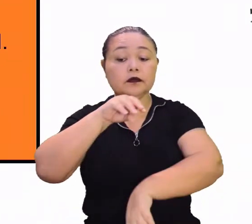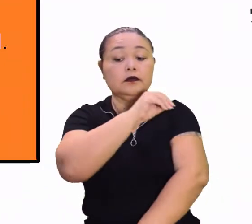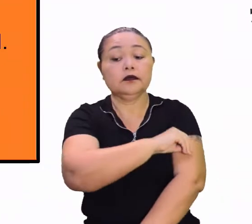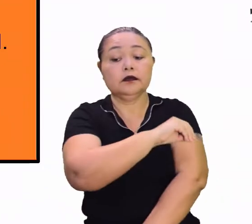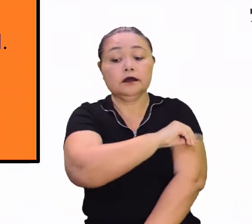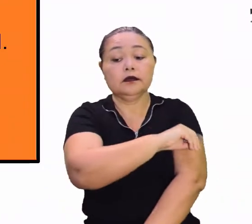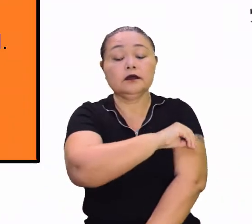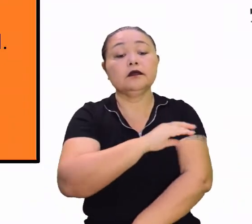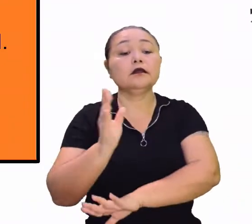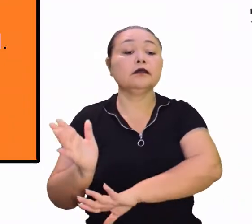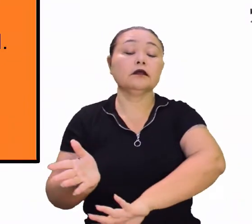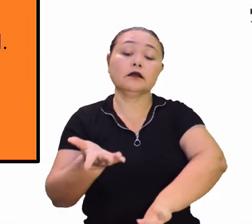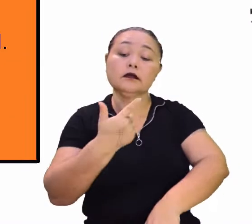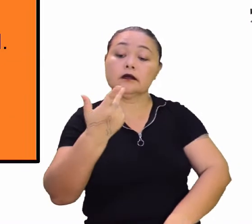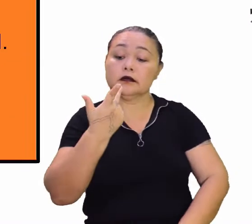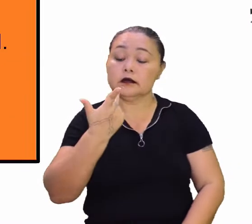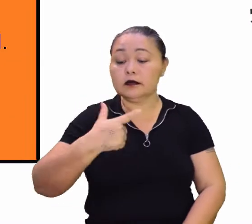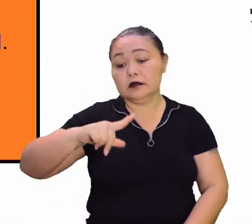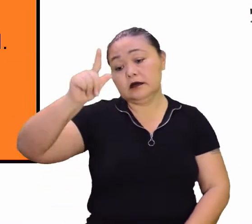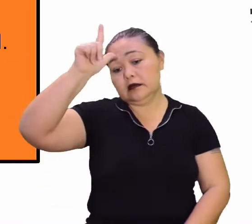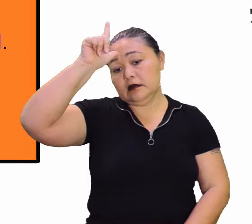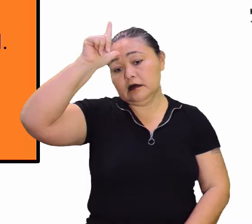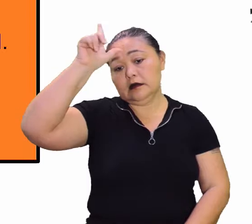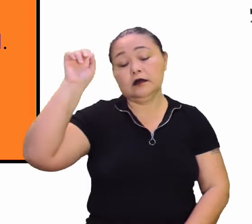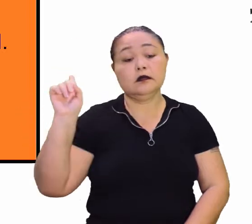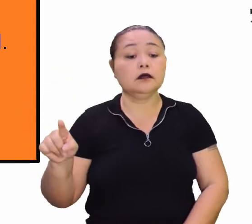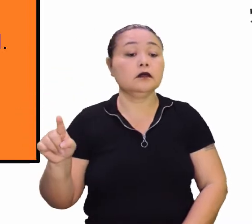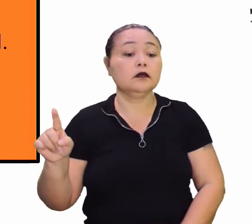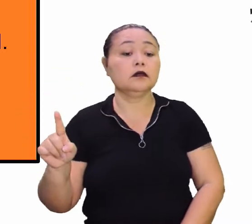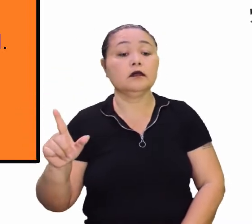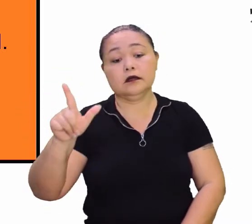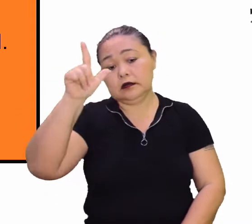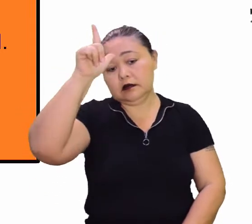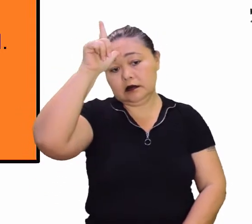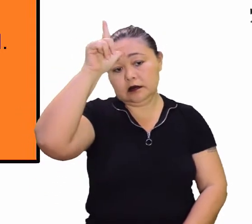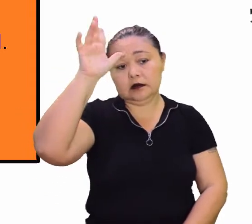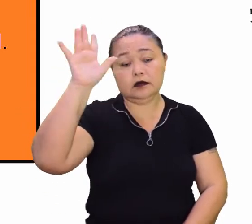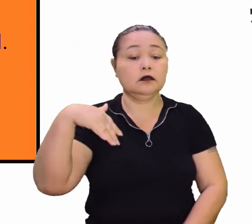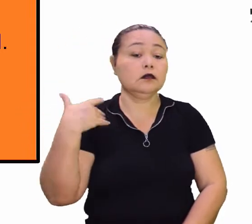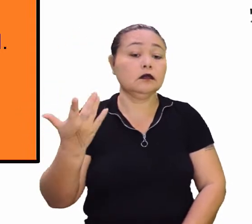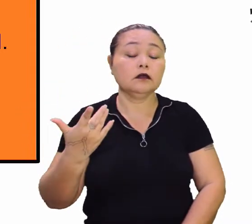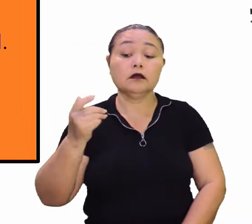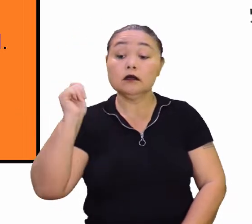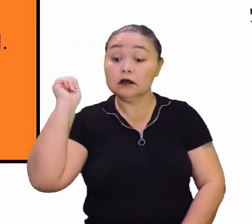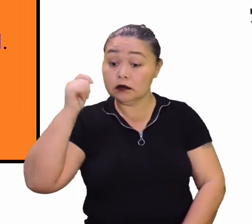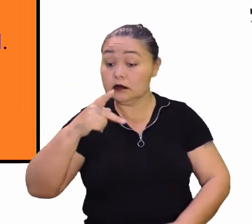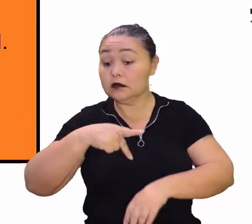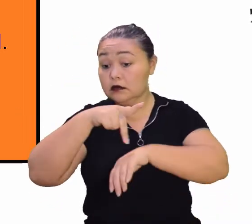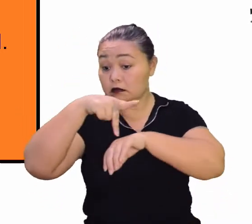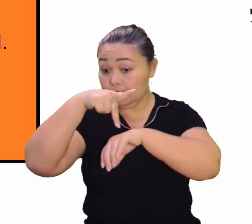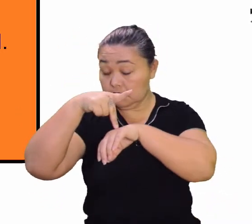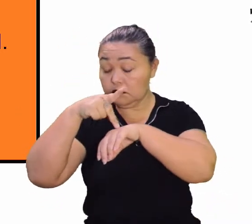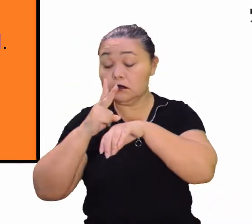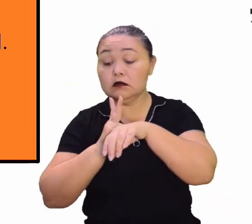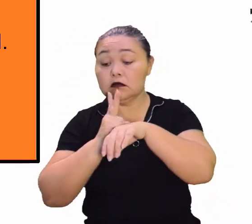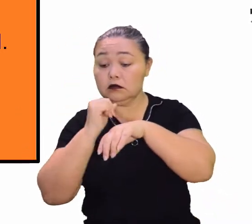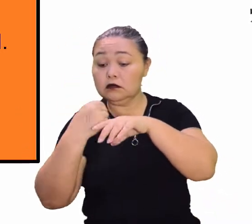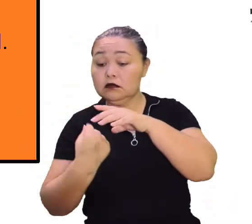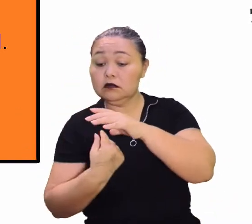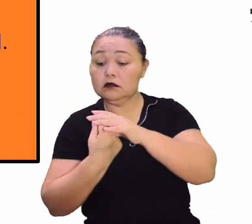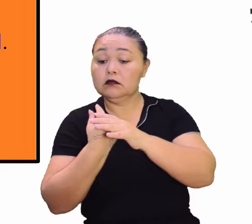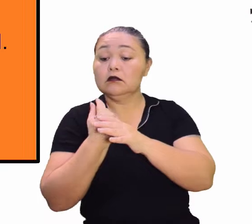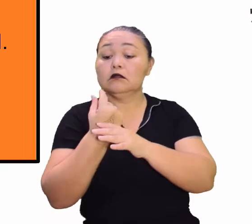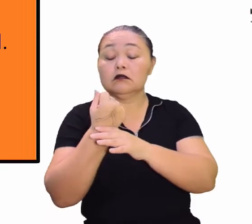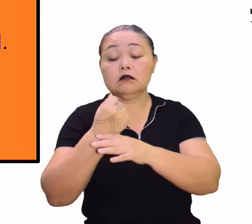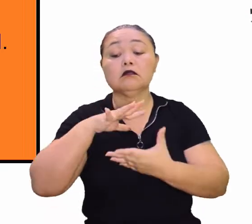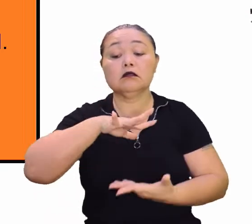da Alemanha nessa aula, não foi, professor Jorge? Exatamente. A Alemanha, que é uma potência também, não é isso? Uma